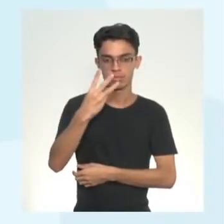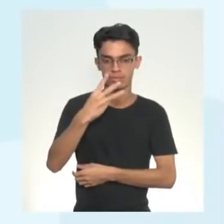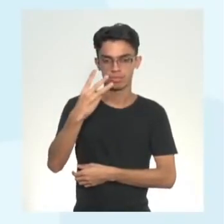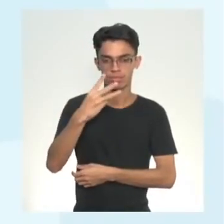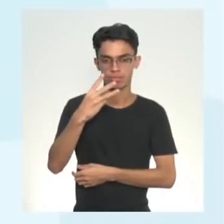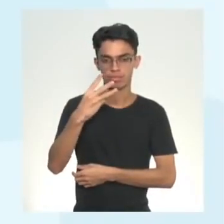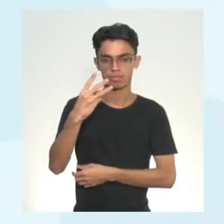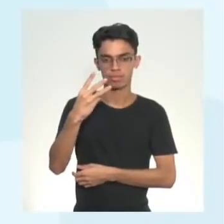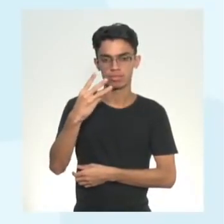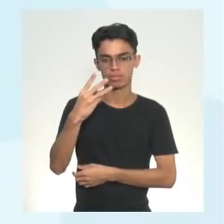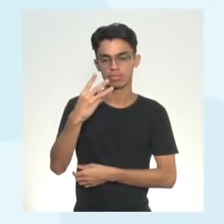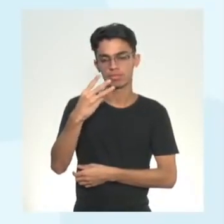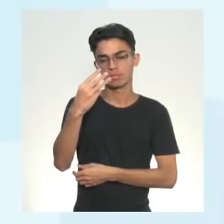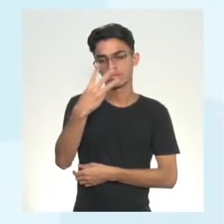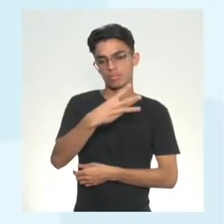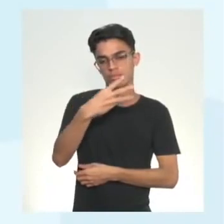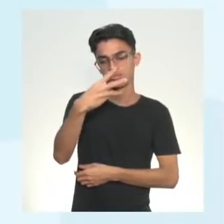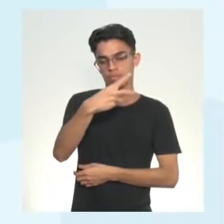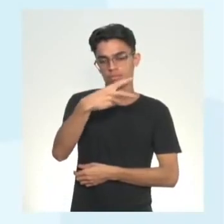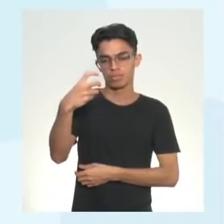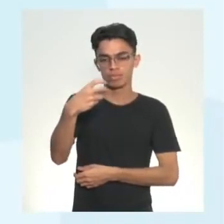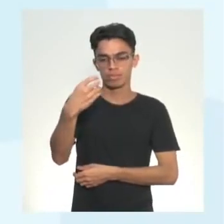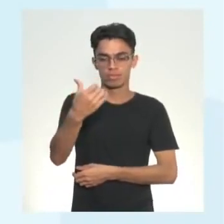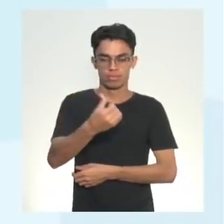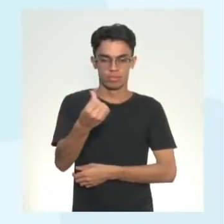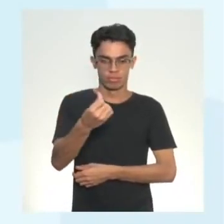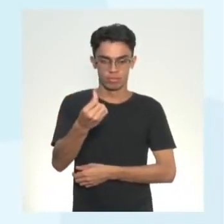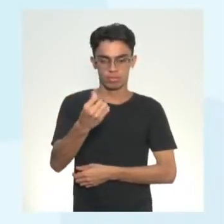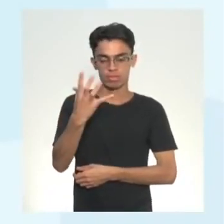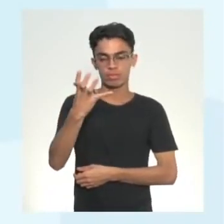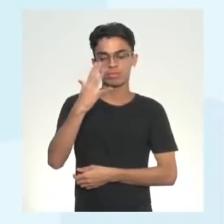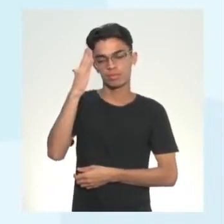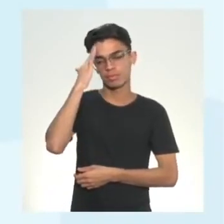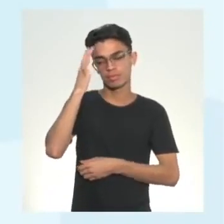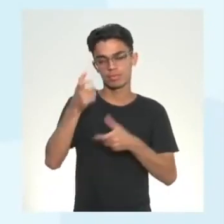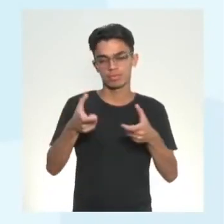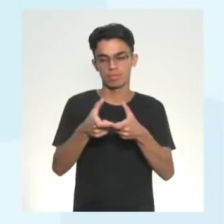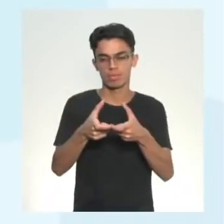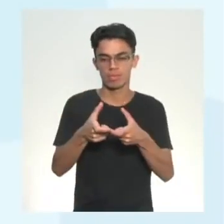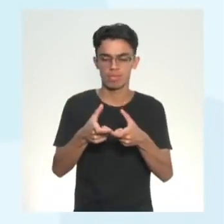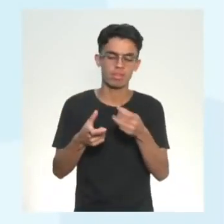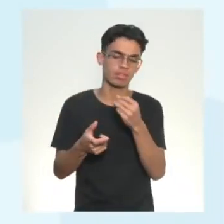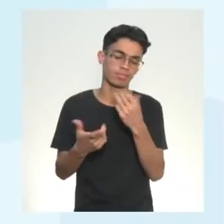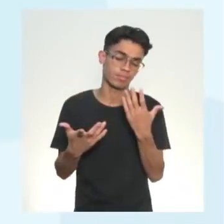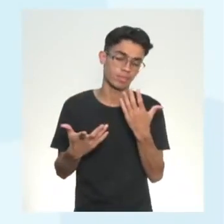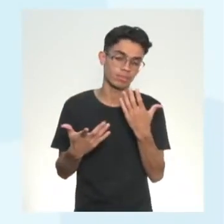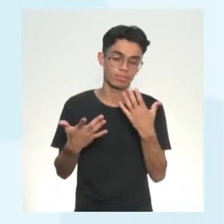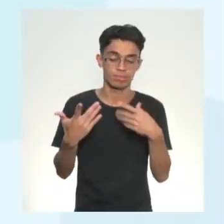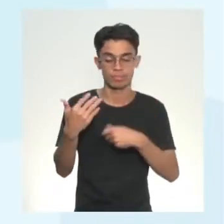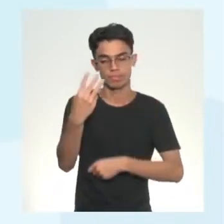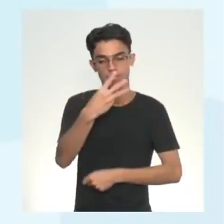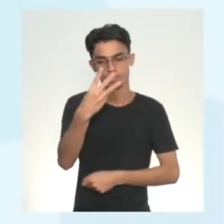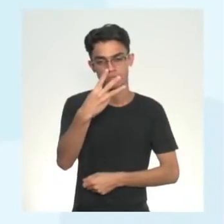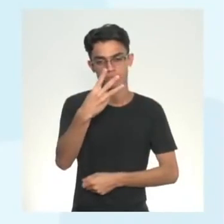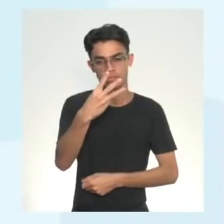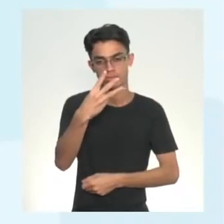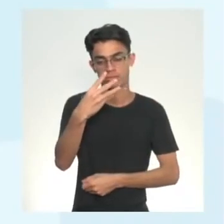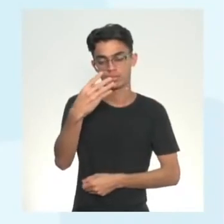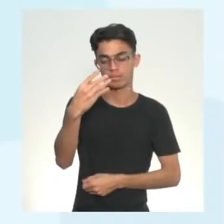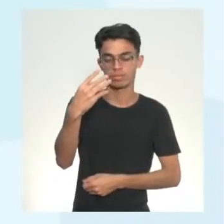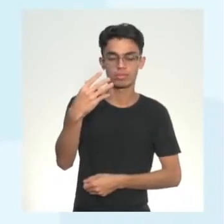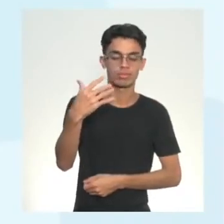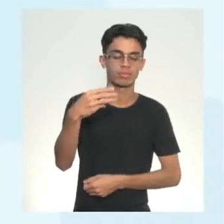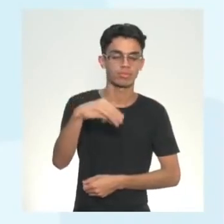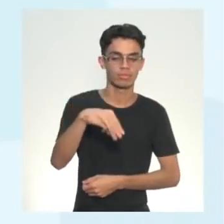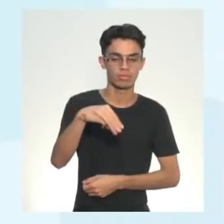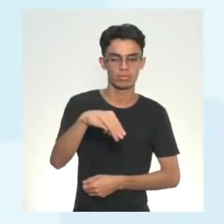maior é 6, quero descobrir o menor. Muito bem, então o 3 vai passar dividindo e